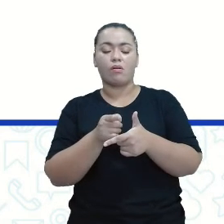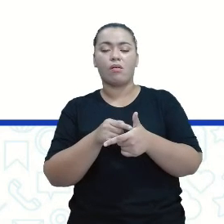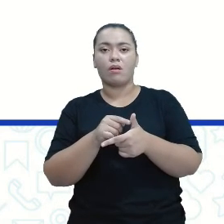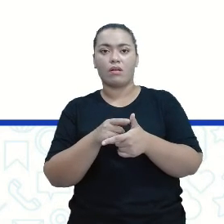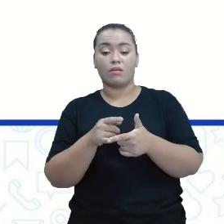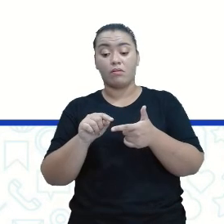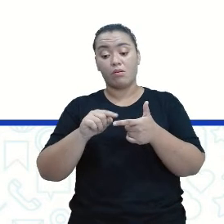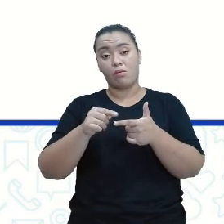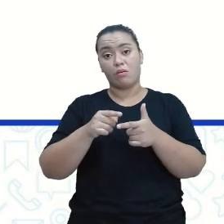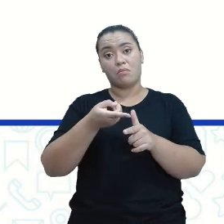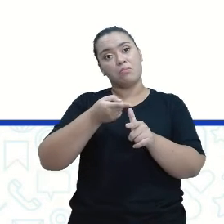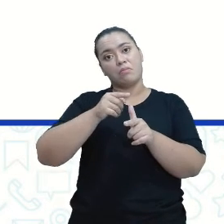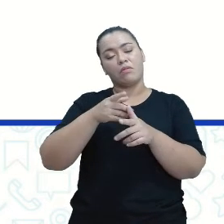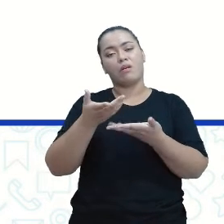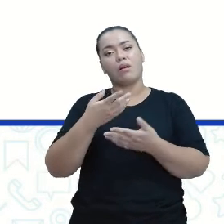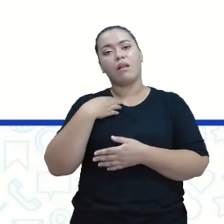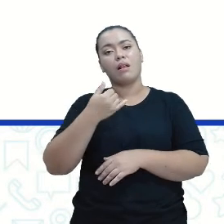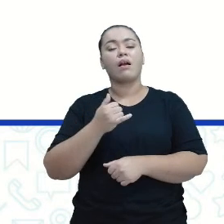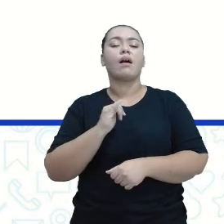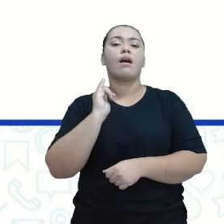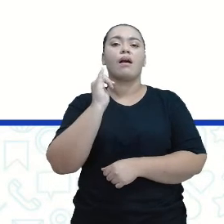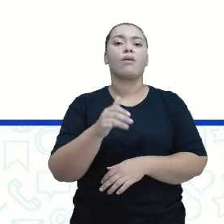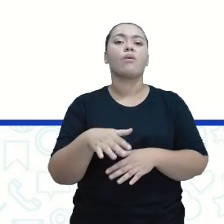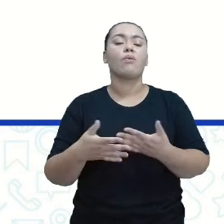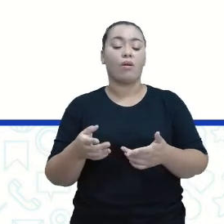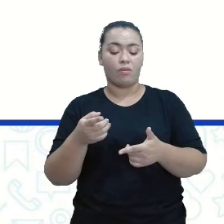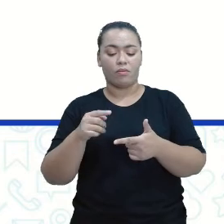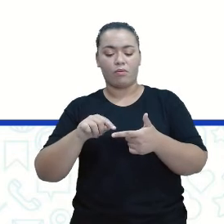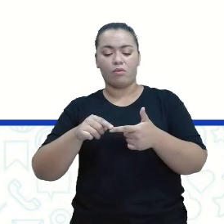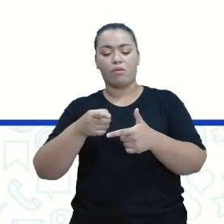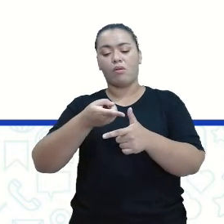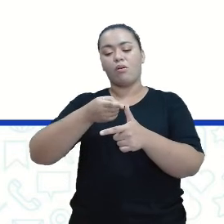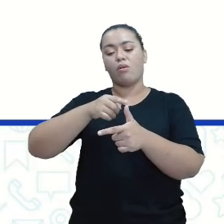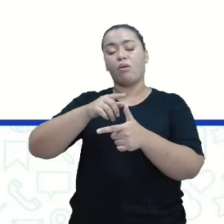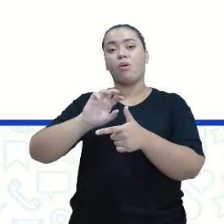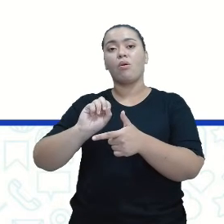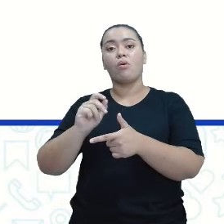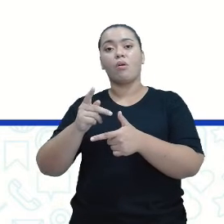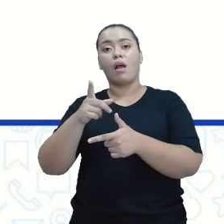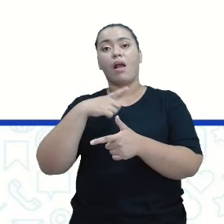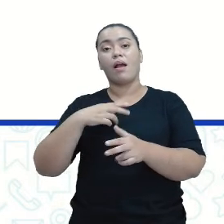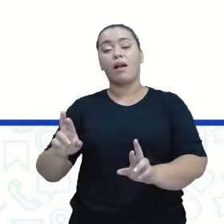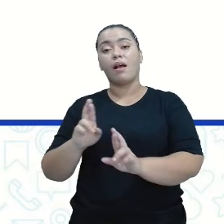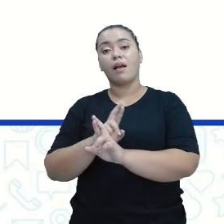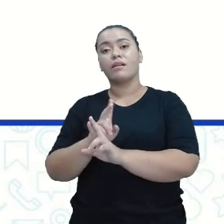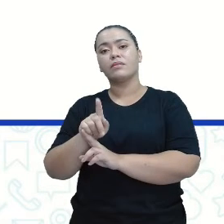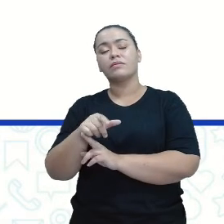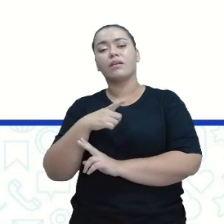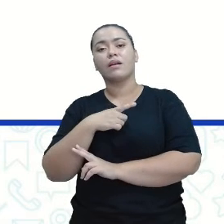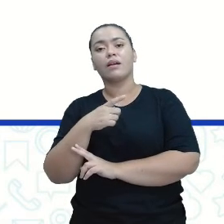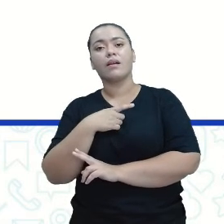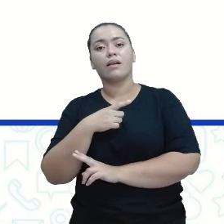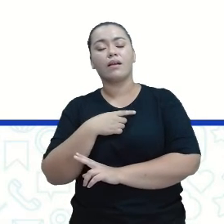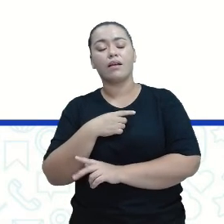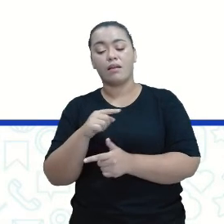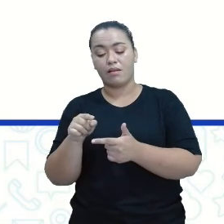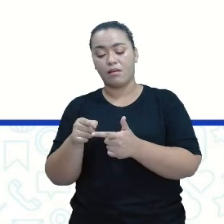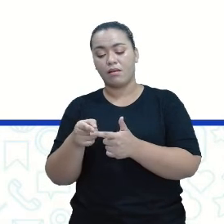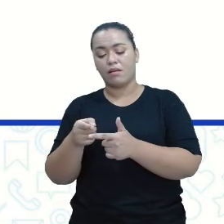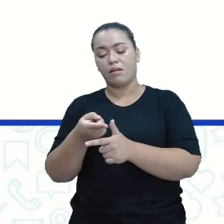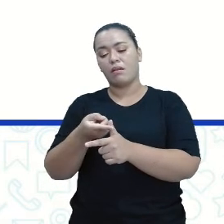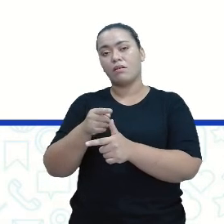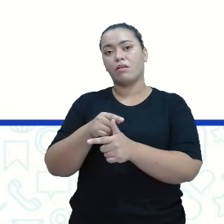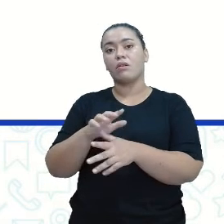olhar para esse ângulo que foi informado, certo? E vai ver aí qual é a relação que existe sobre esse ângulo e